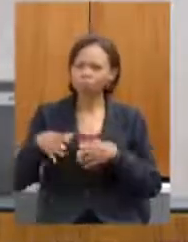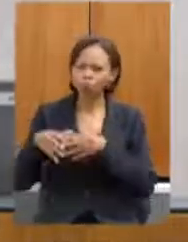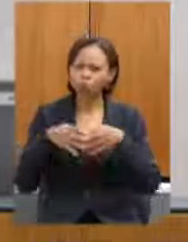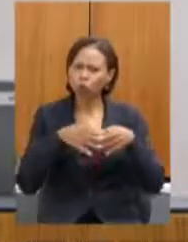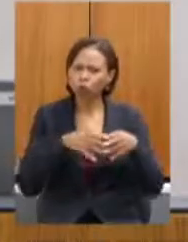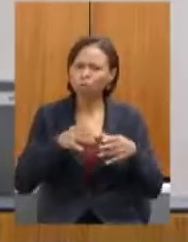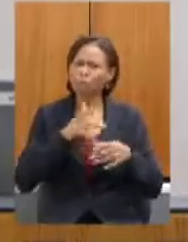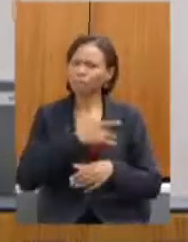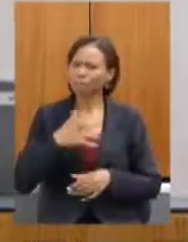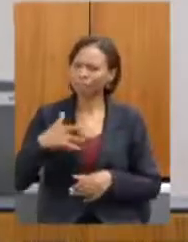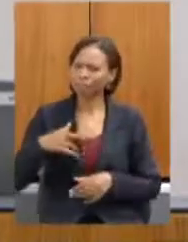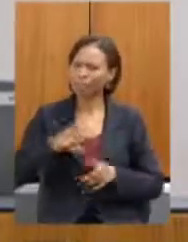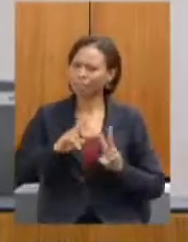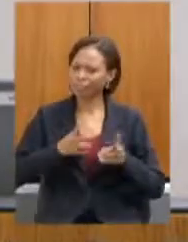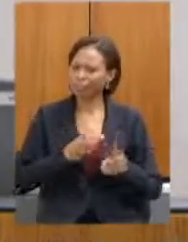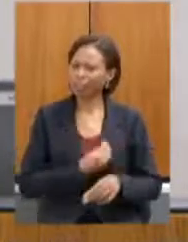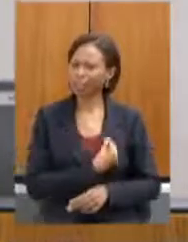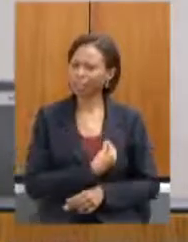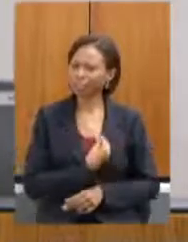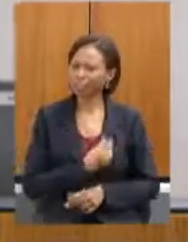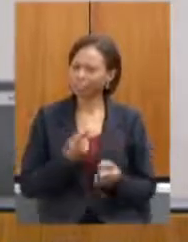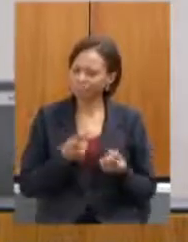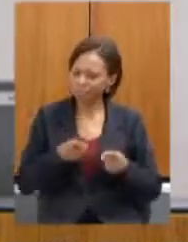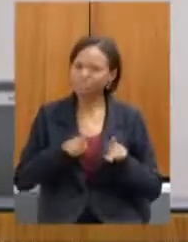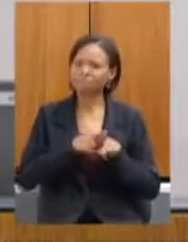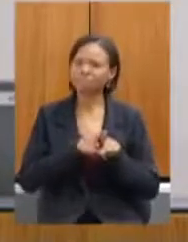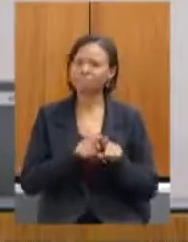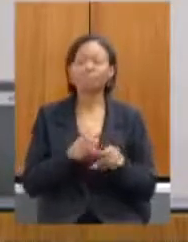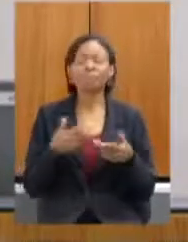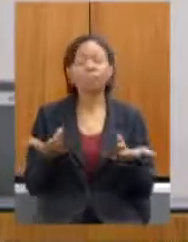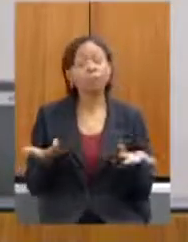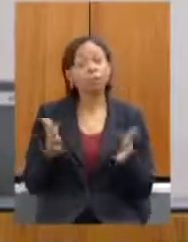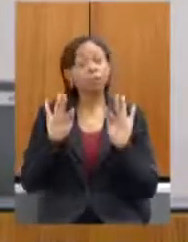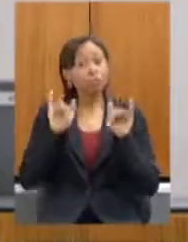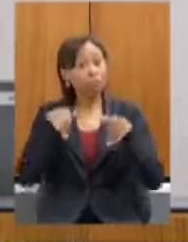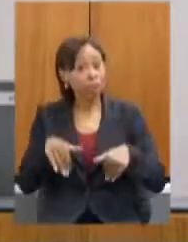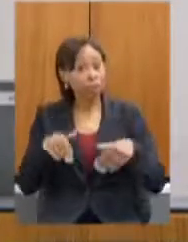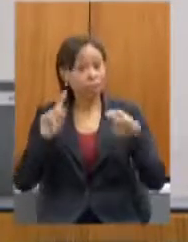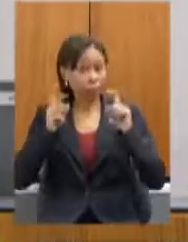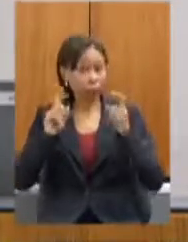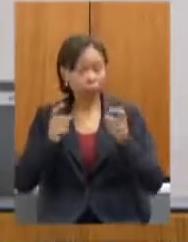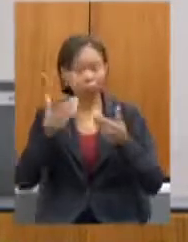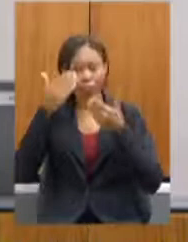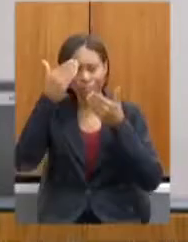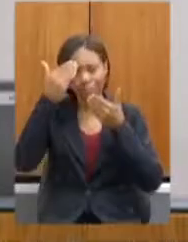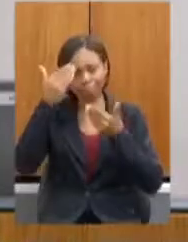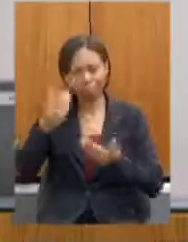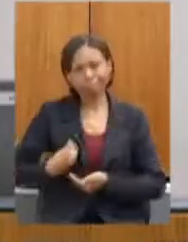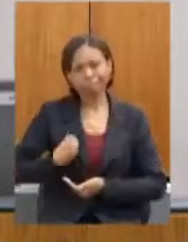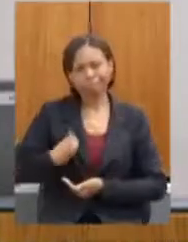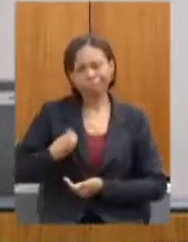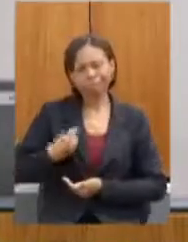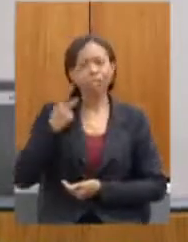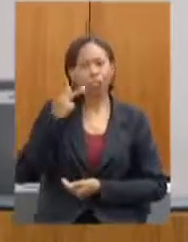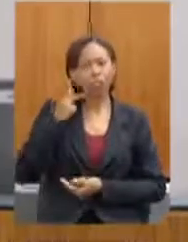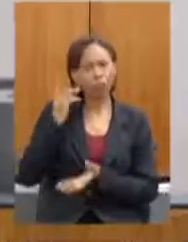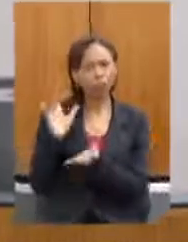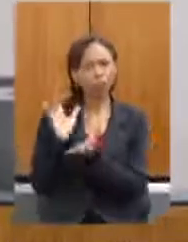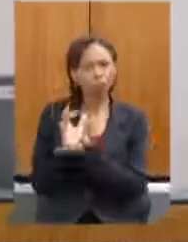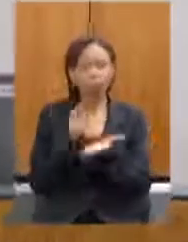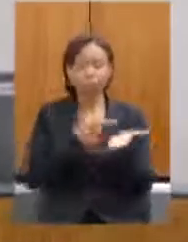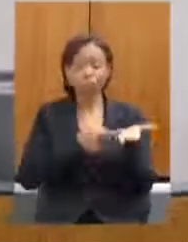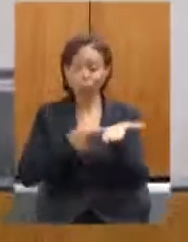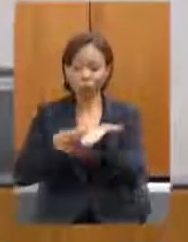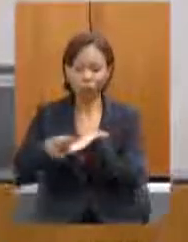é uma parceira de primeira hora e cumprida a finalidade da reunião a presidência agradece a presença dos parlamentares dos